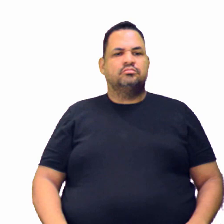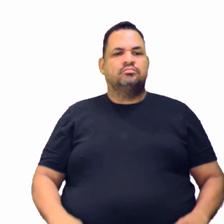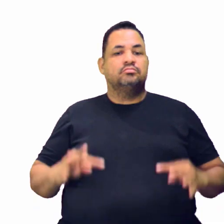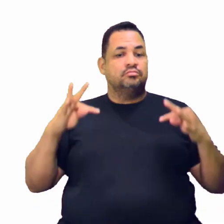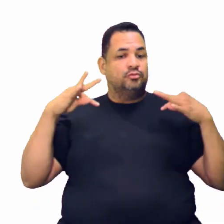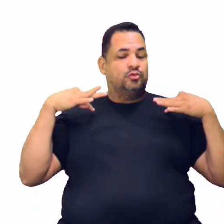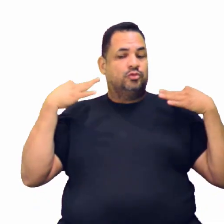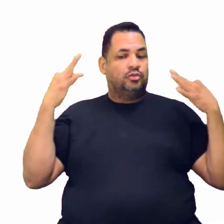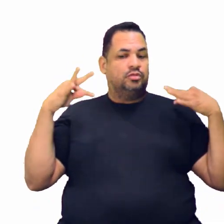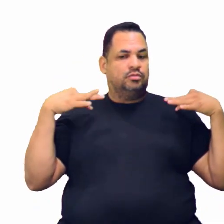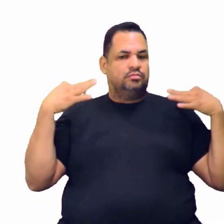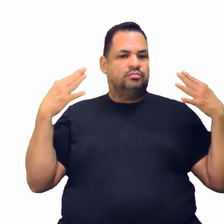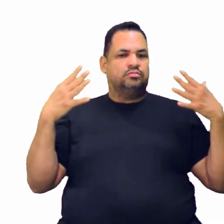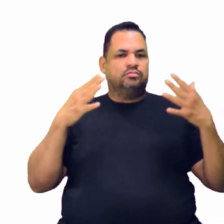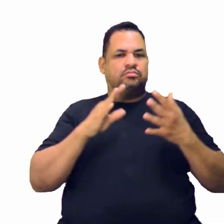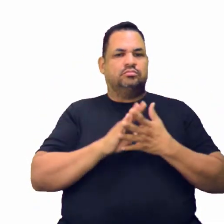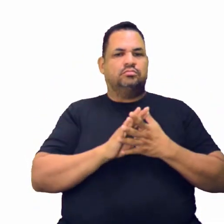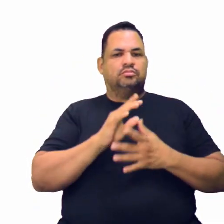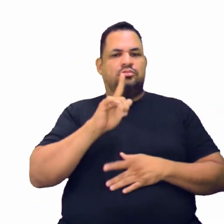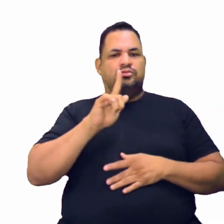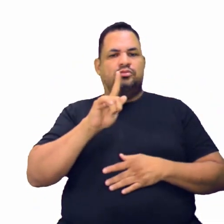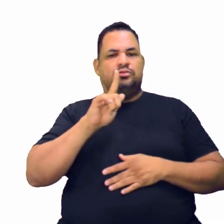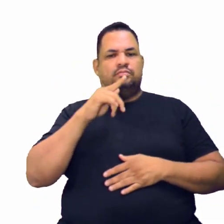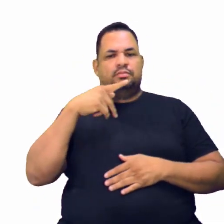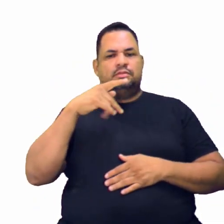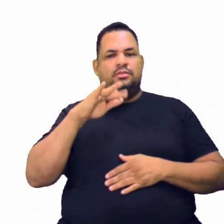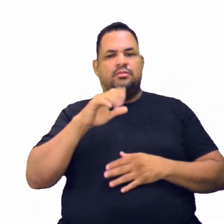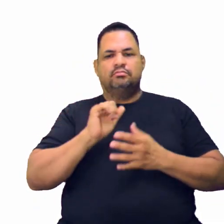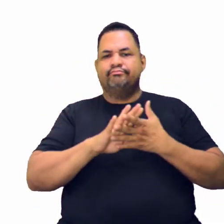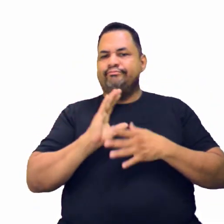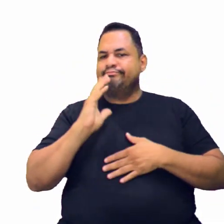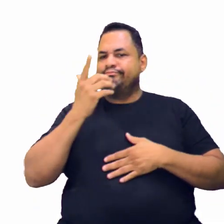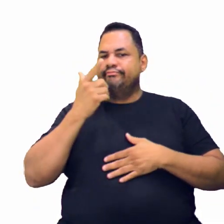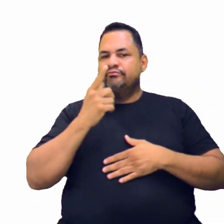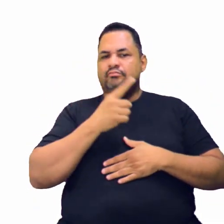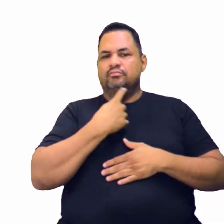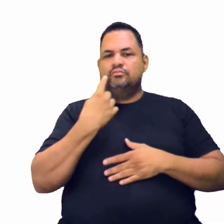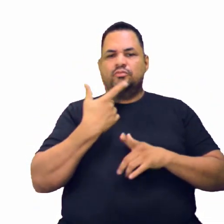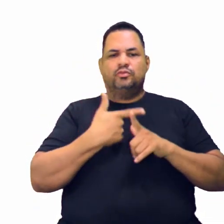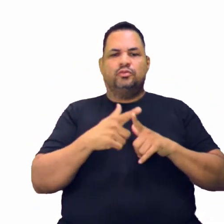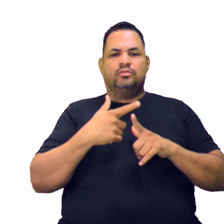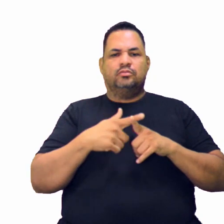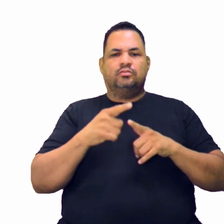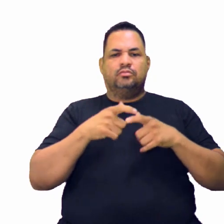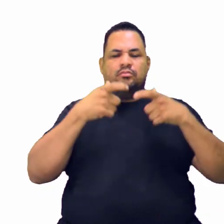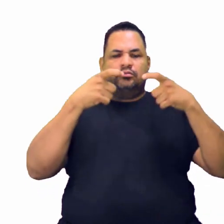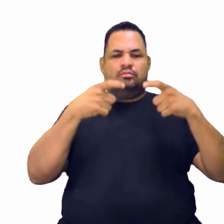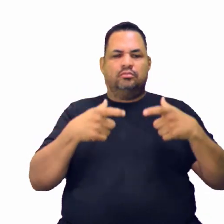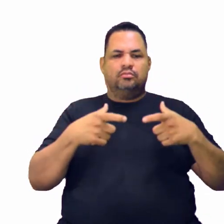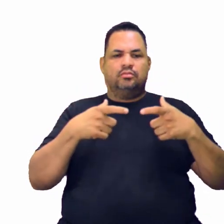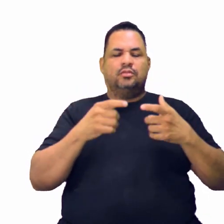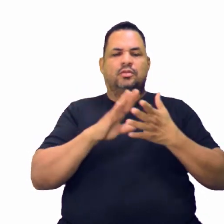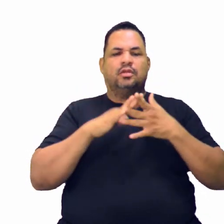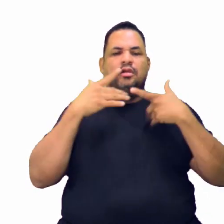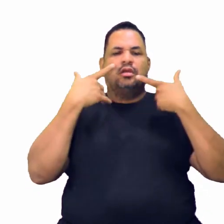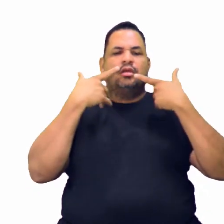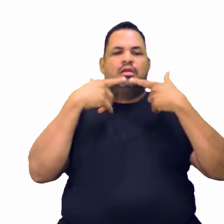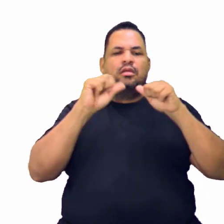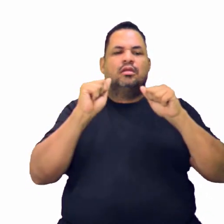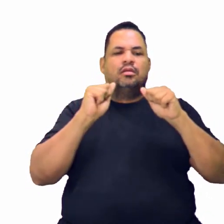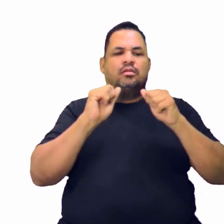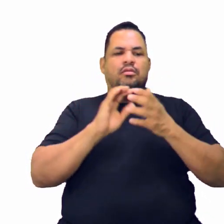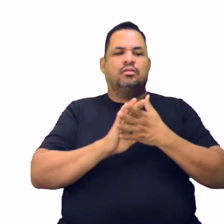turistas. O GPS não vai resolver o nosso problema de localização linguística.